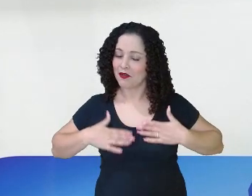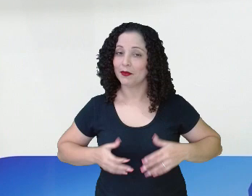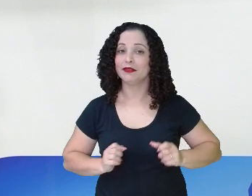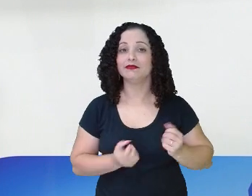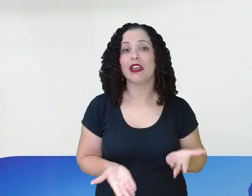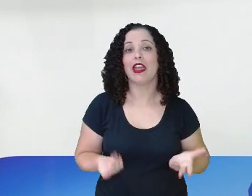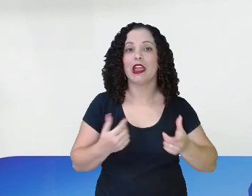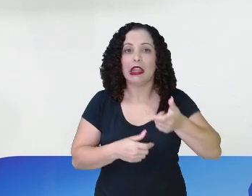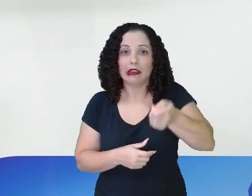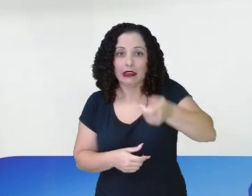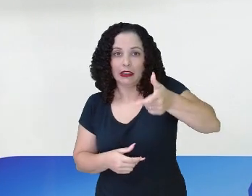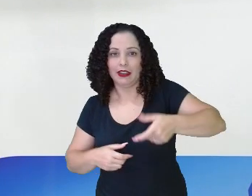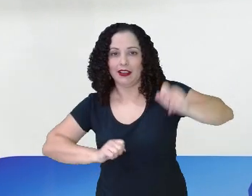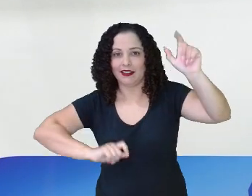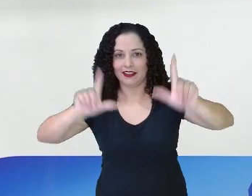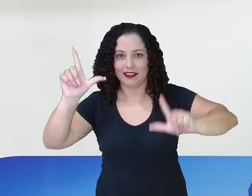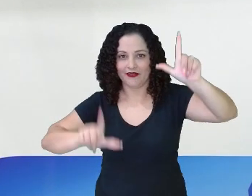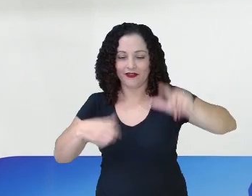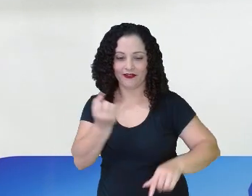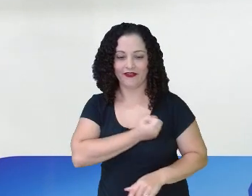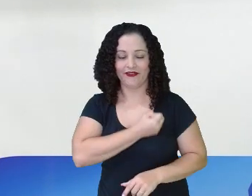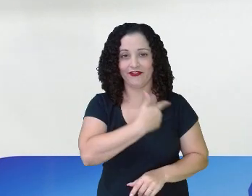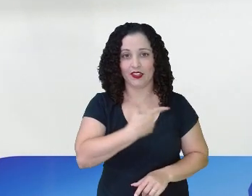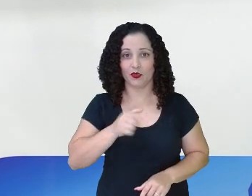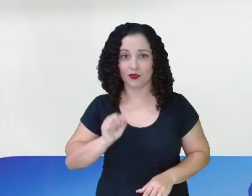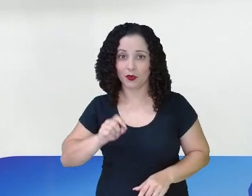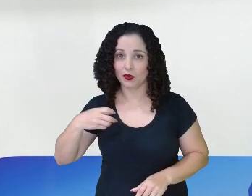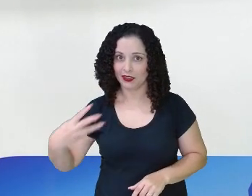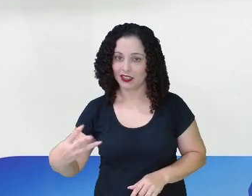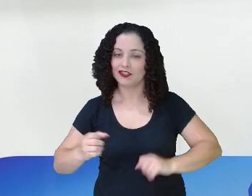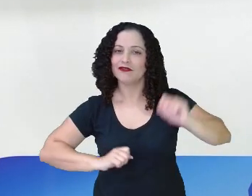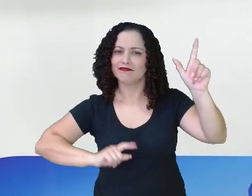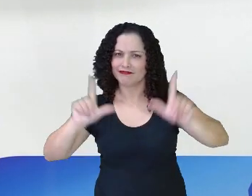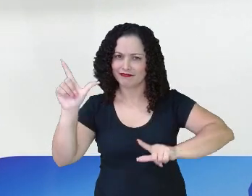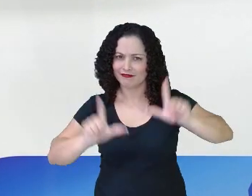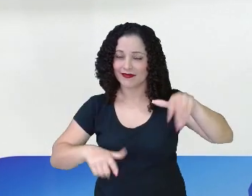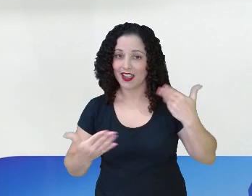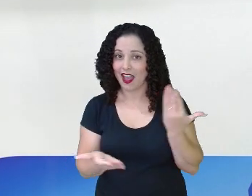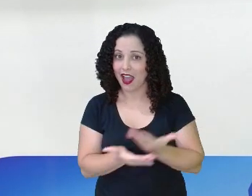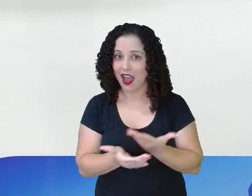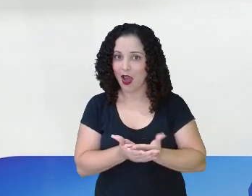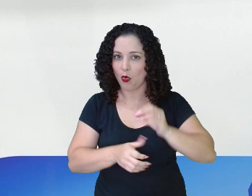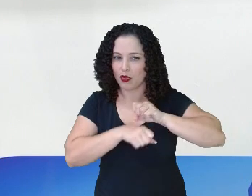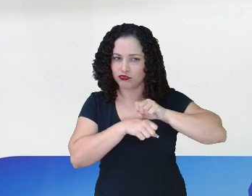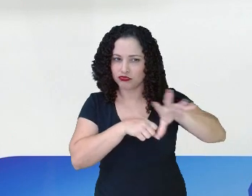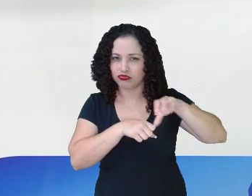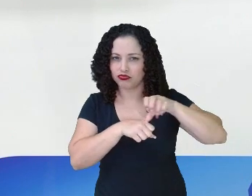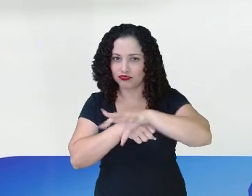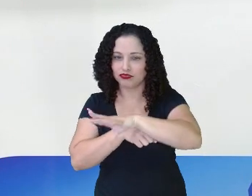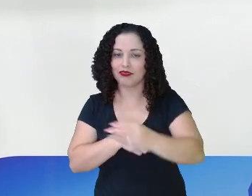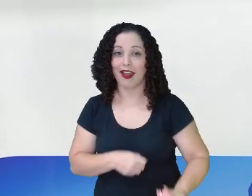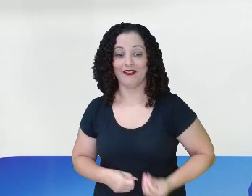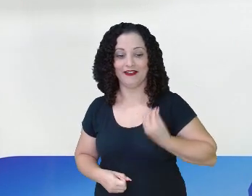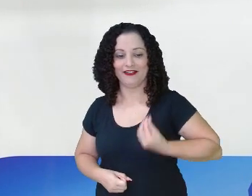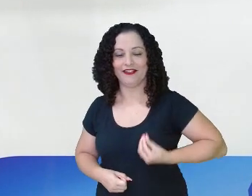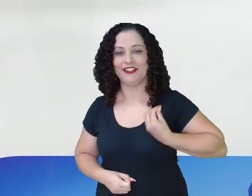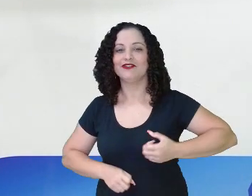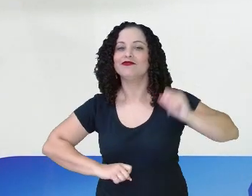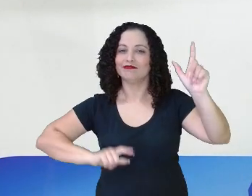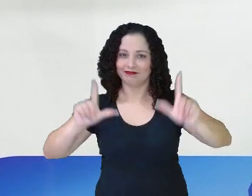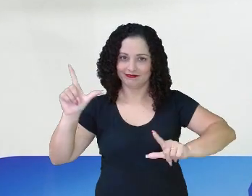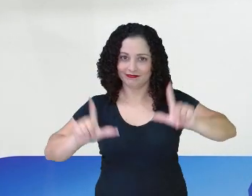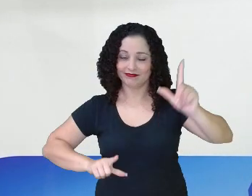canal 22.3, TV Nova Nordeste. Essa aula está sendo transmitida ao vivo, e ainda